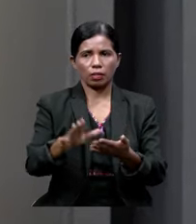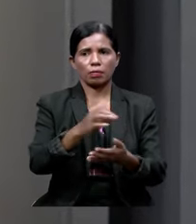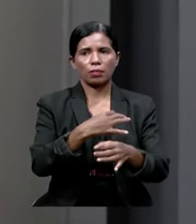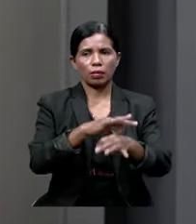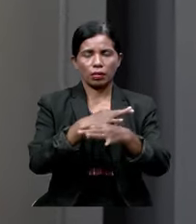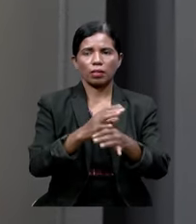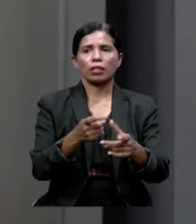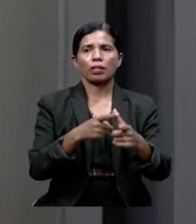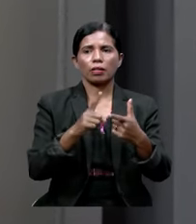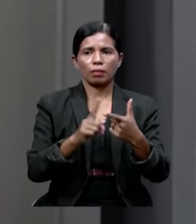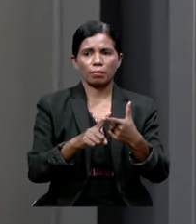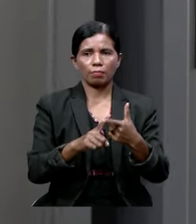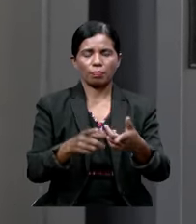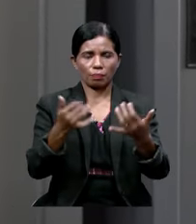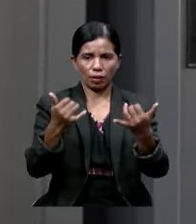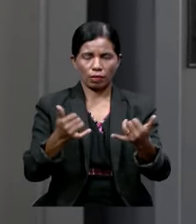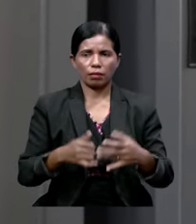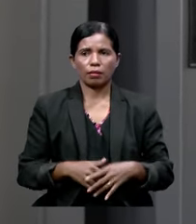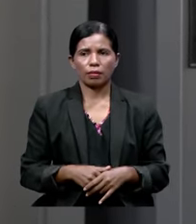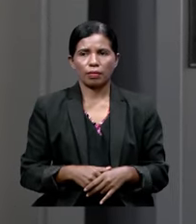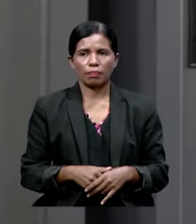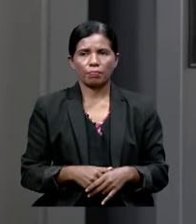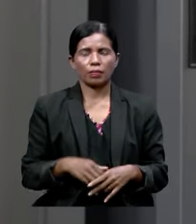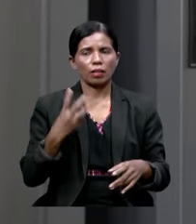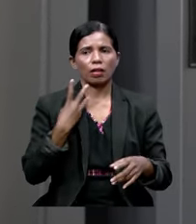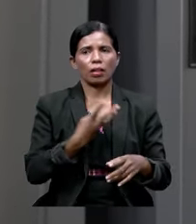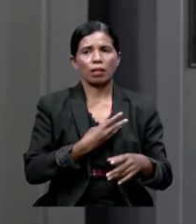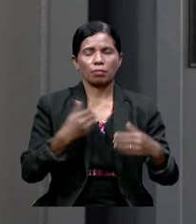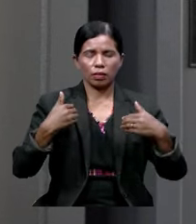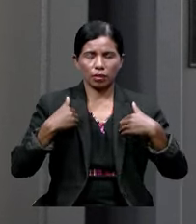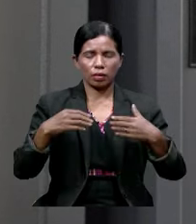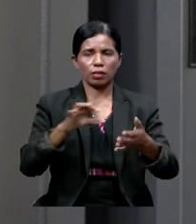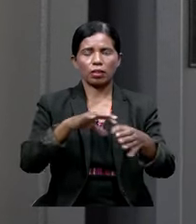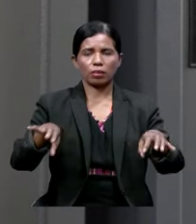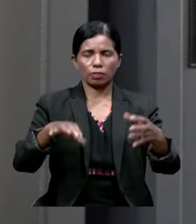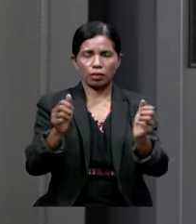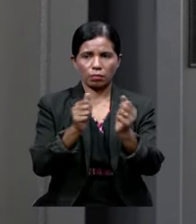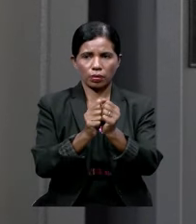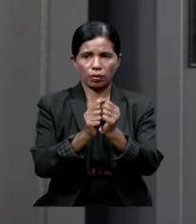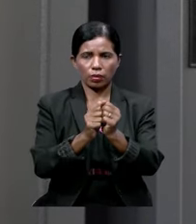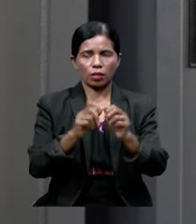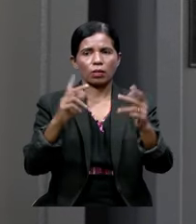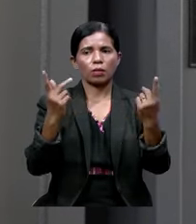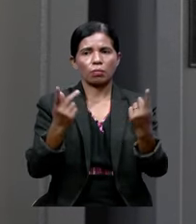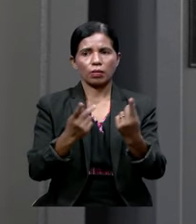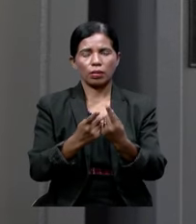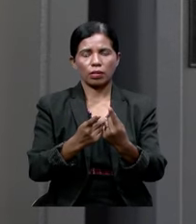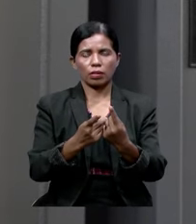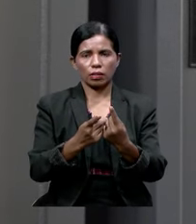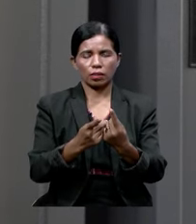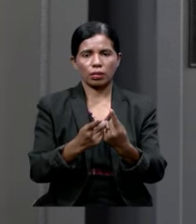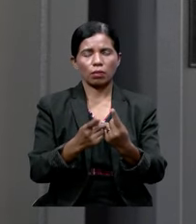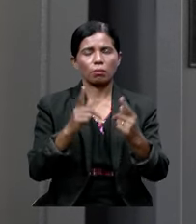dia. Agora, foi na Lais, a minha tem contrato ba empresa Dili United,